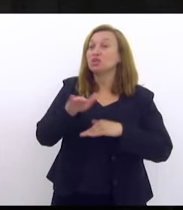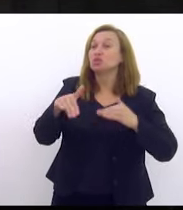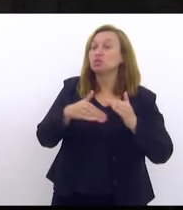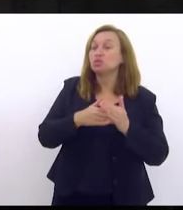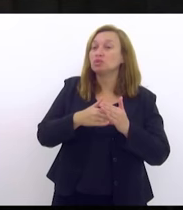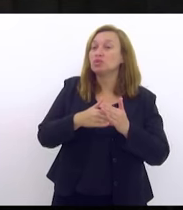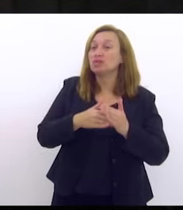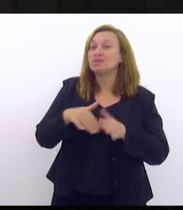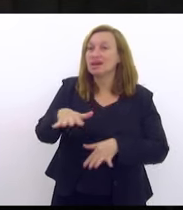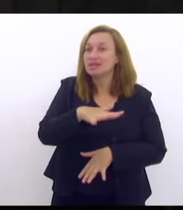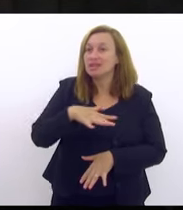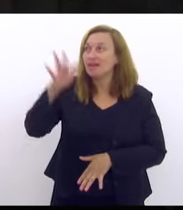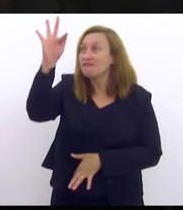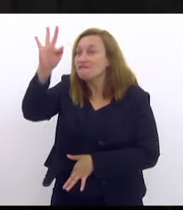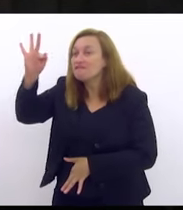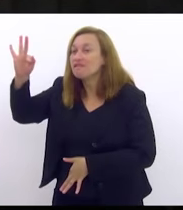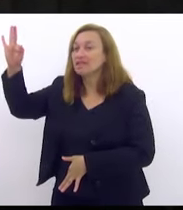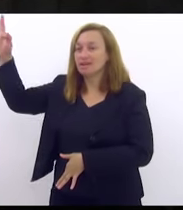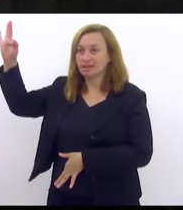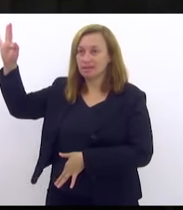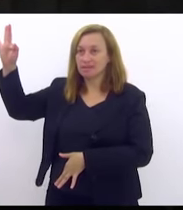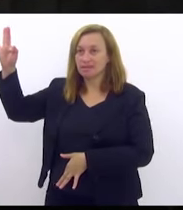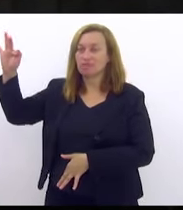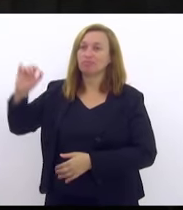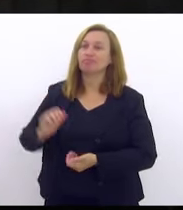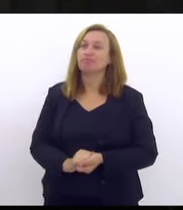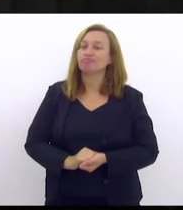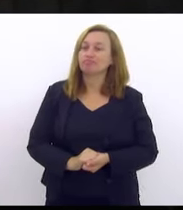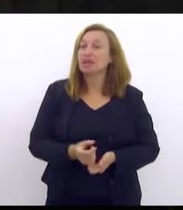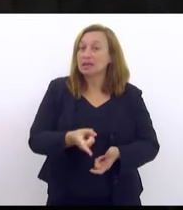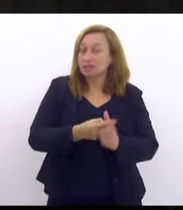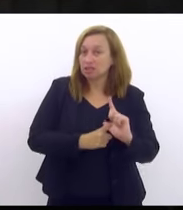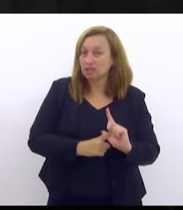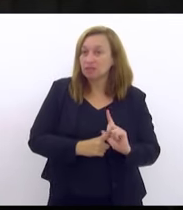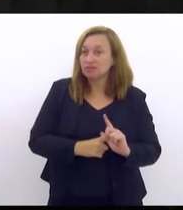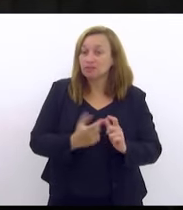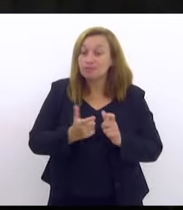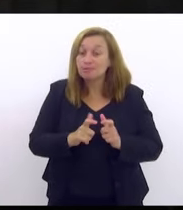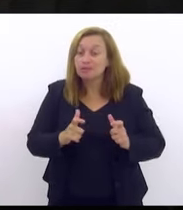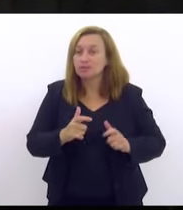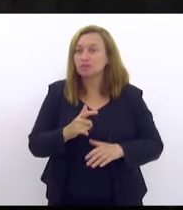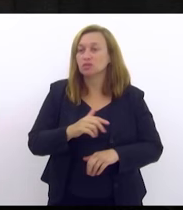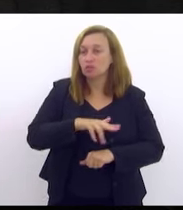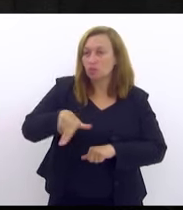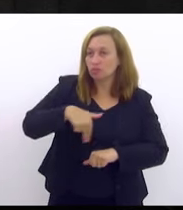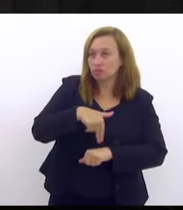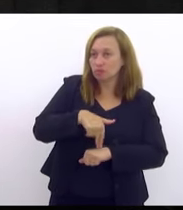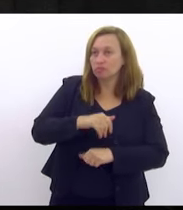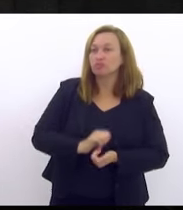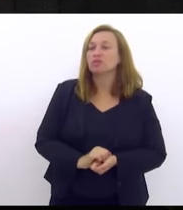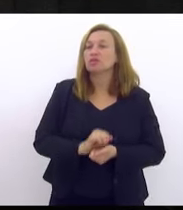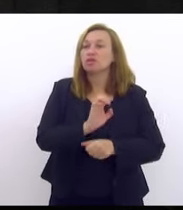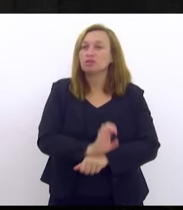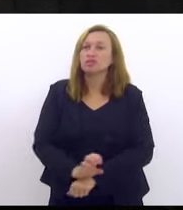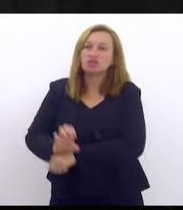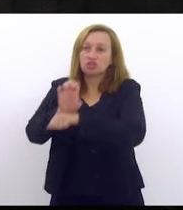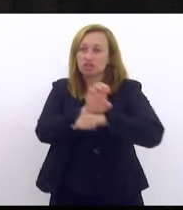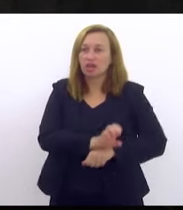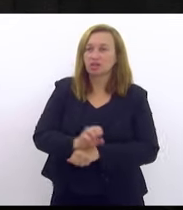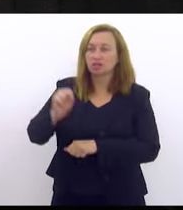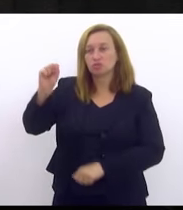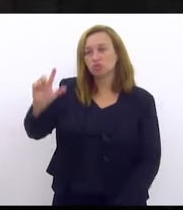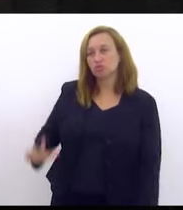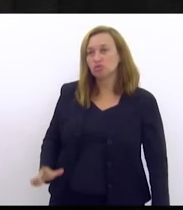unidades federativas que têm uma dívida brutal com a União, que são os estados do